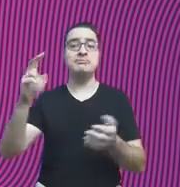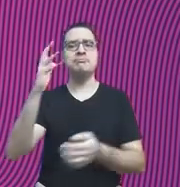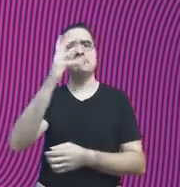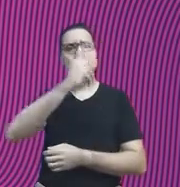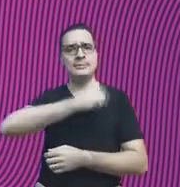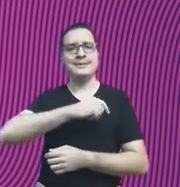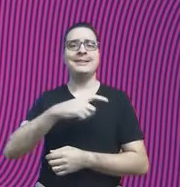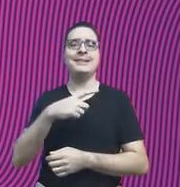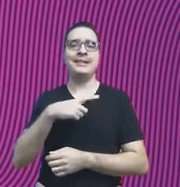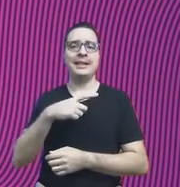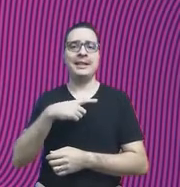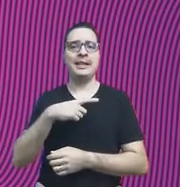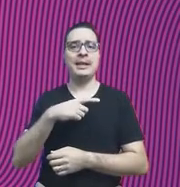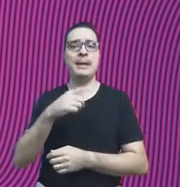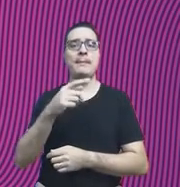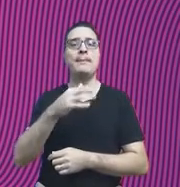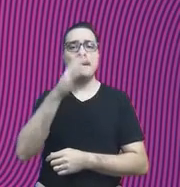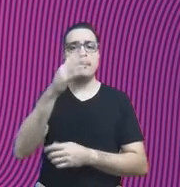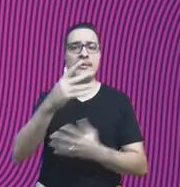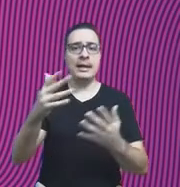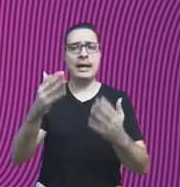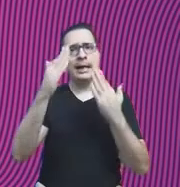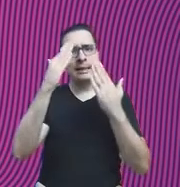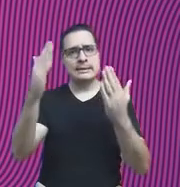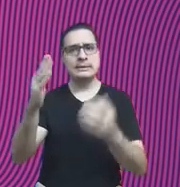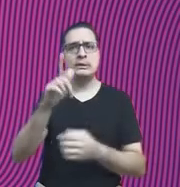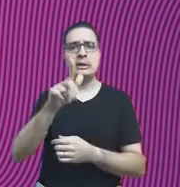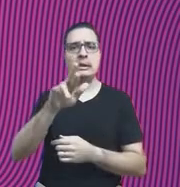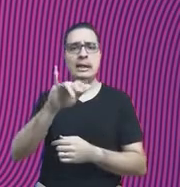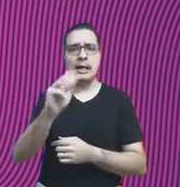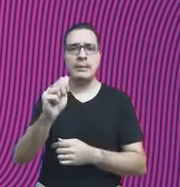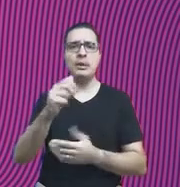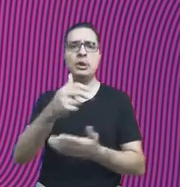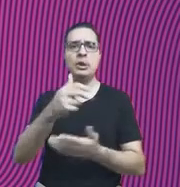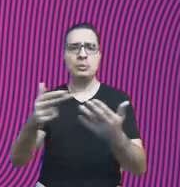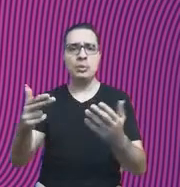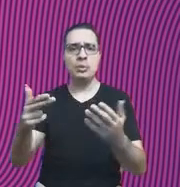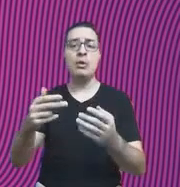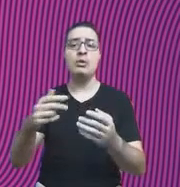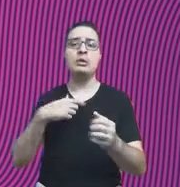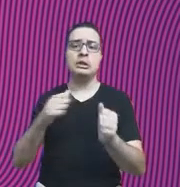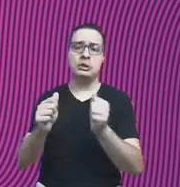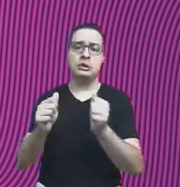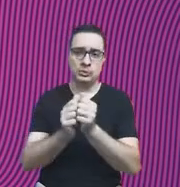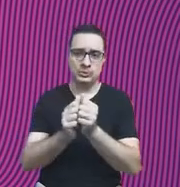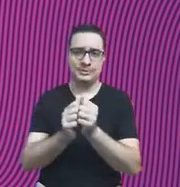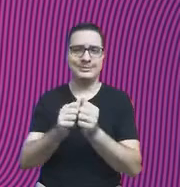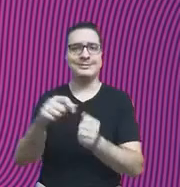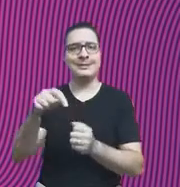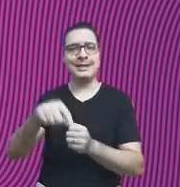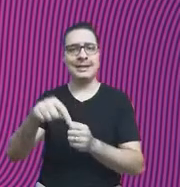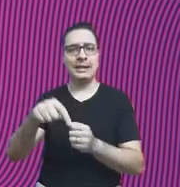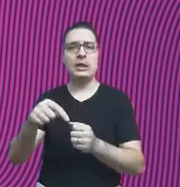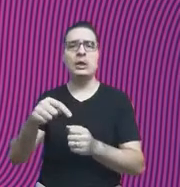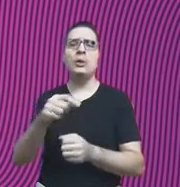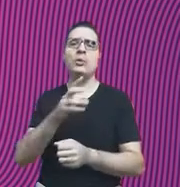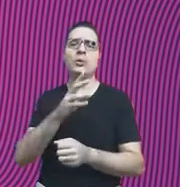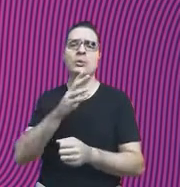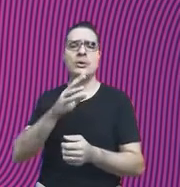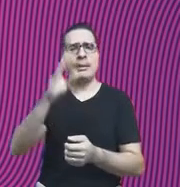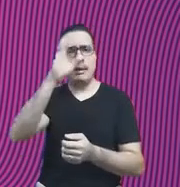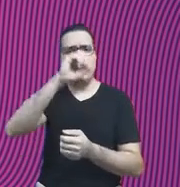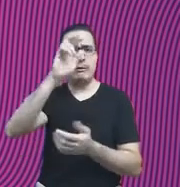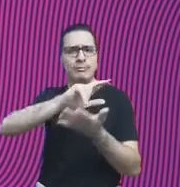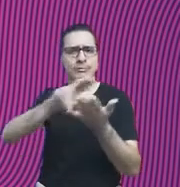Agradeço muito ao Guilherme, ao Zé Eduardo, a gentileza de compartilhar conosco seus conhecimentos, sua experiência,